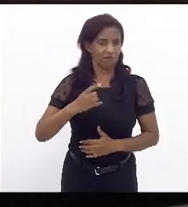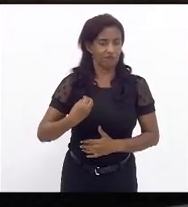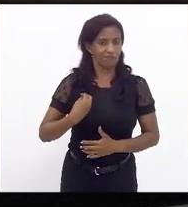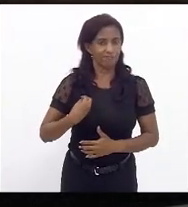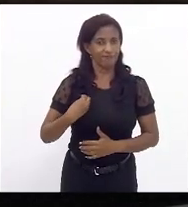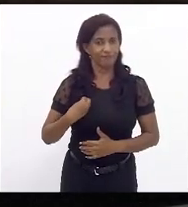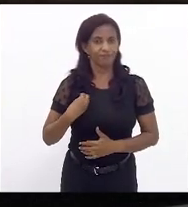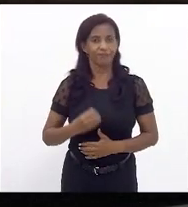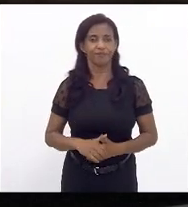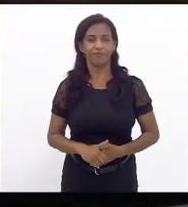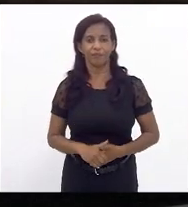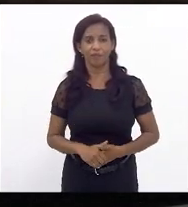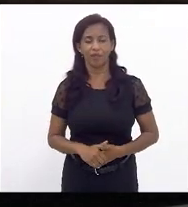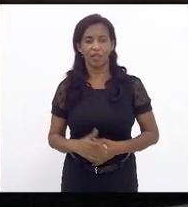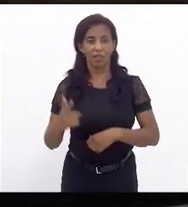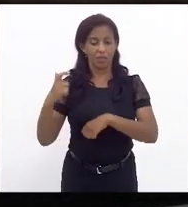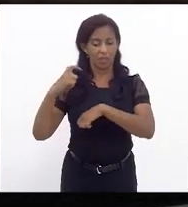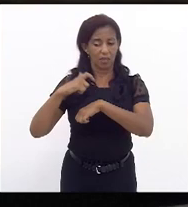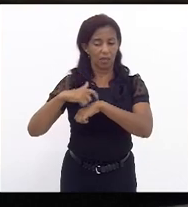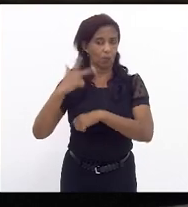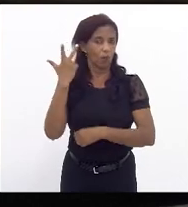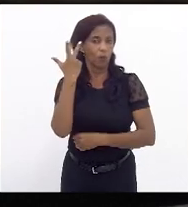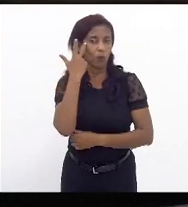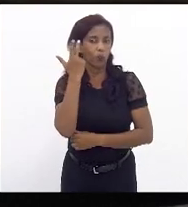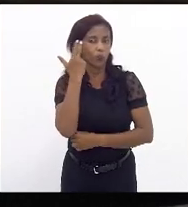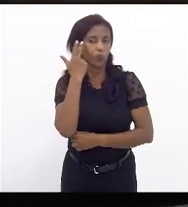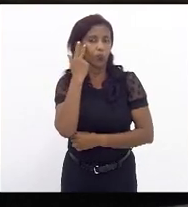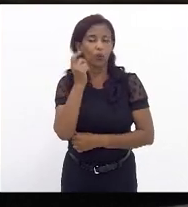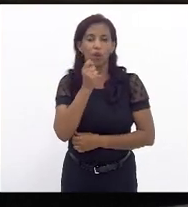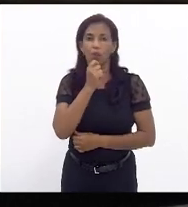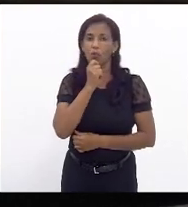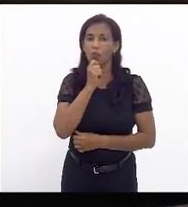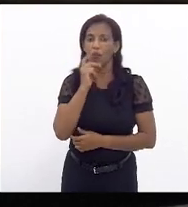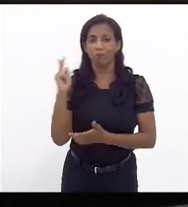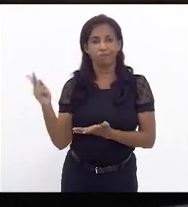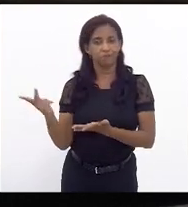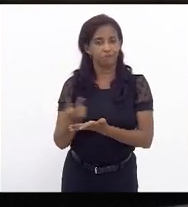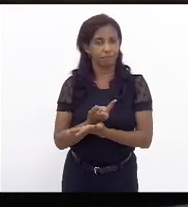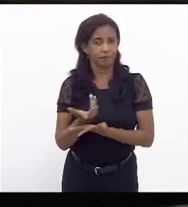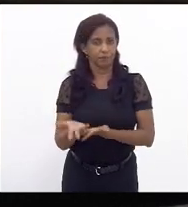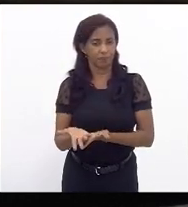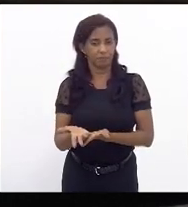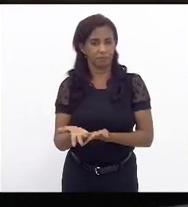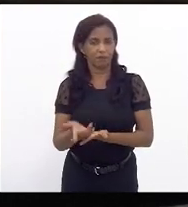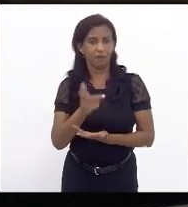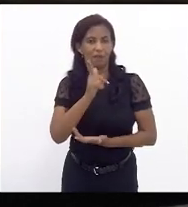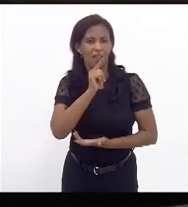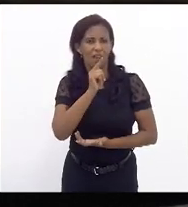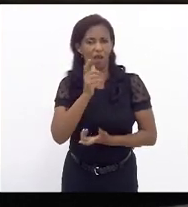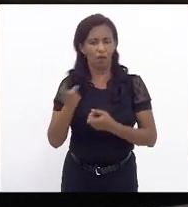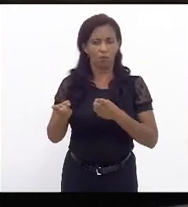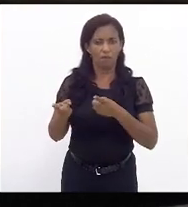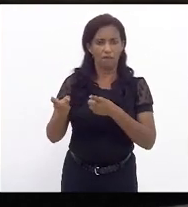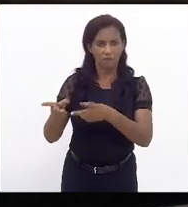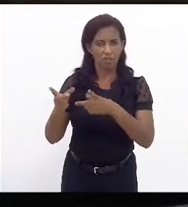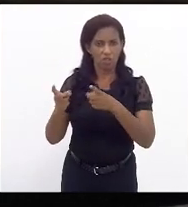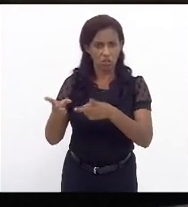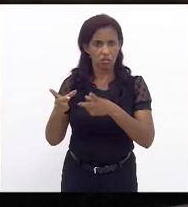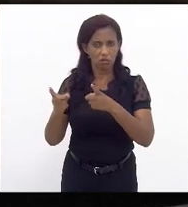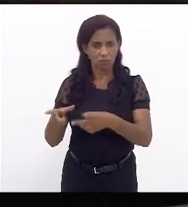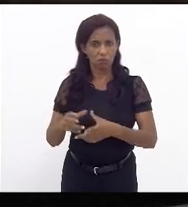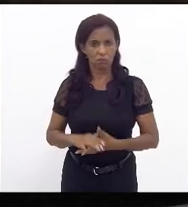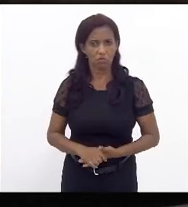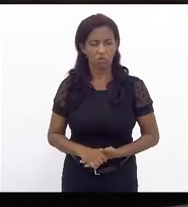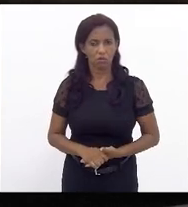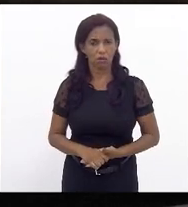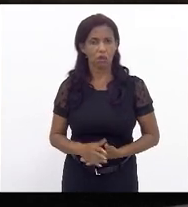vivendo tempos normais e não tivesse sido a SEDAE concedida a iniciativa privada,